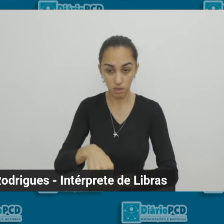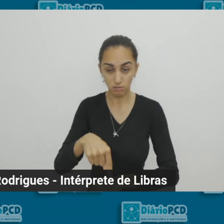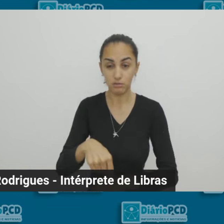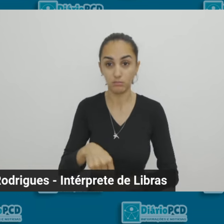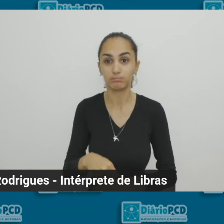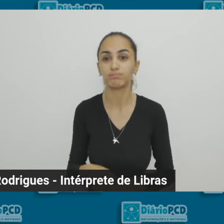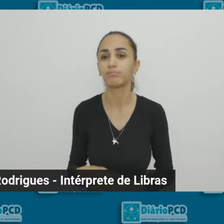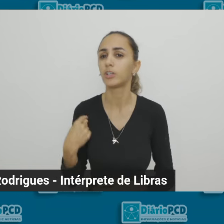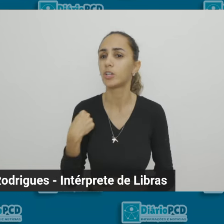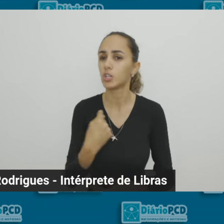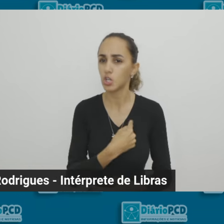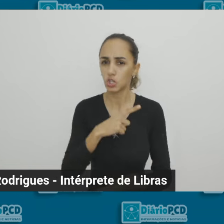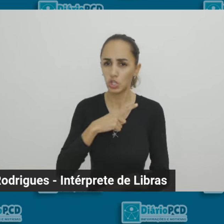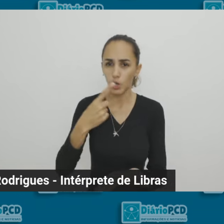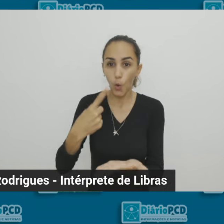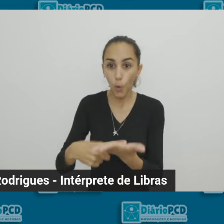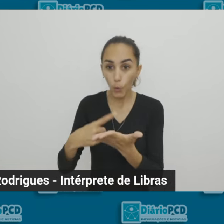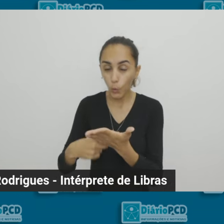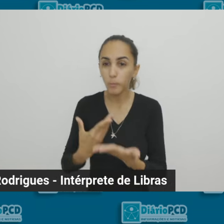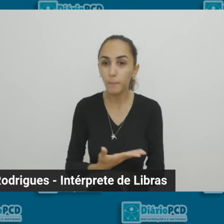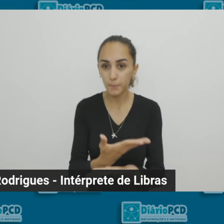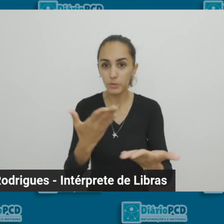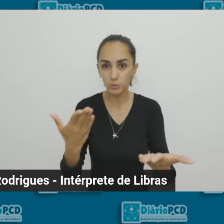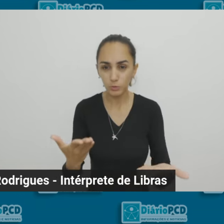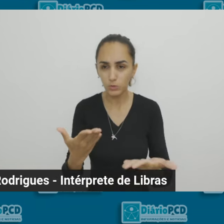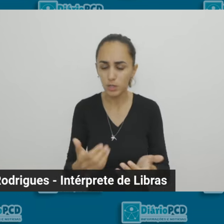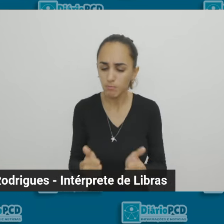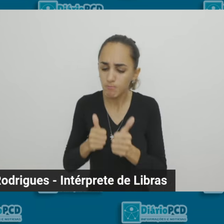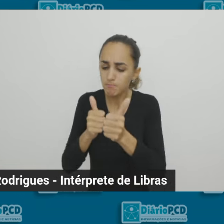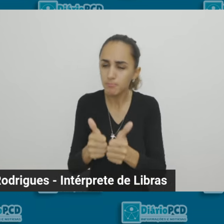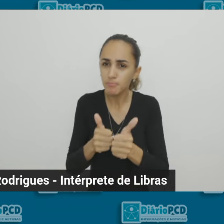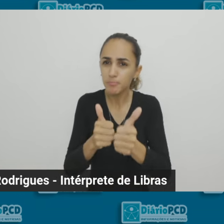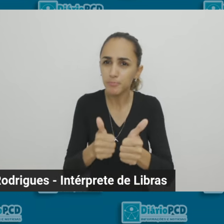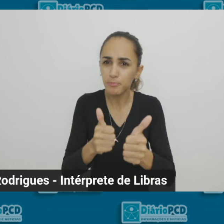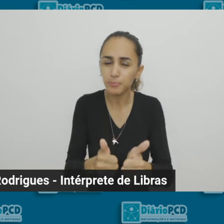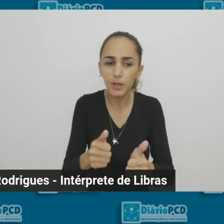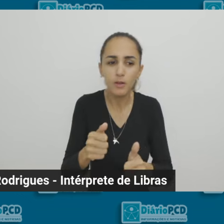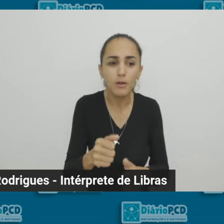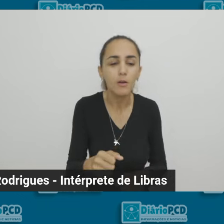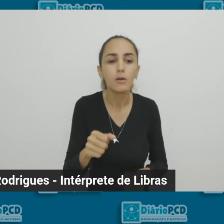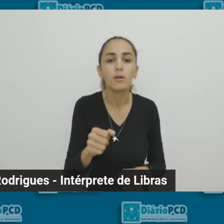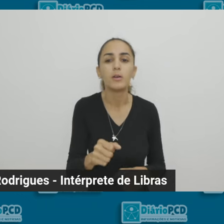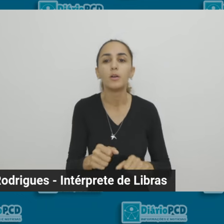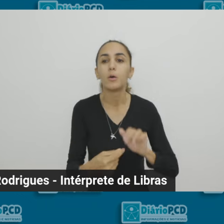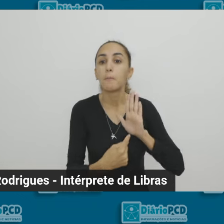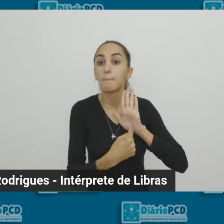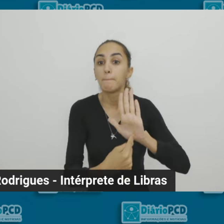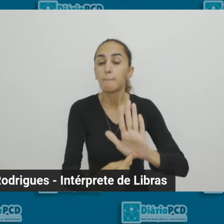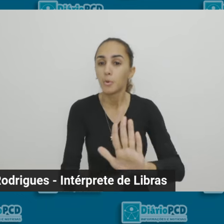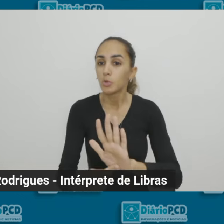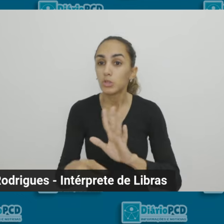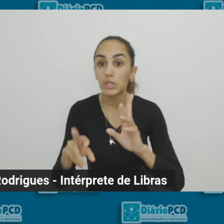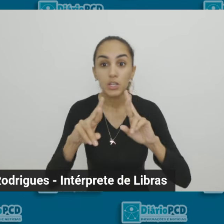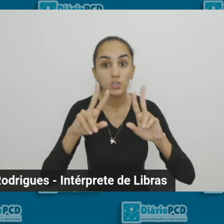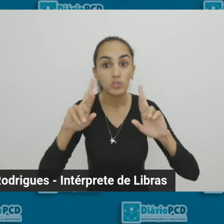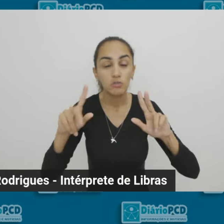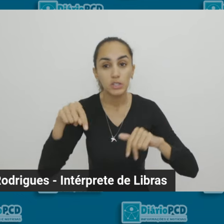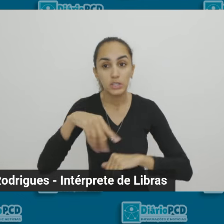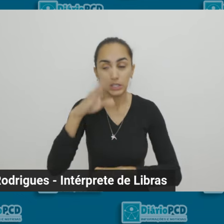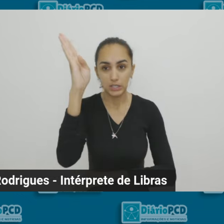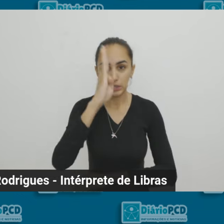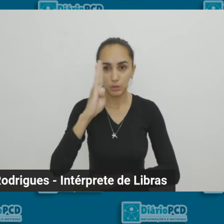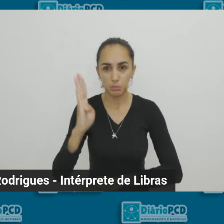esse compromisso com você, o compromisso de acompanhar, de fazer uma cobertura diferenciada em todo o Brasil. Nós estamos,